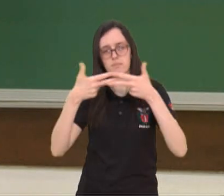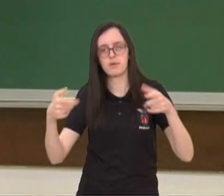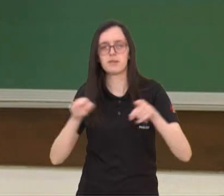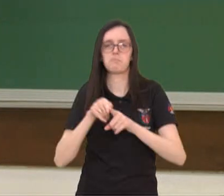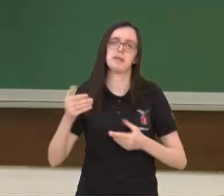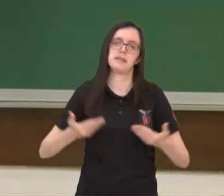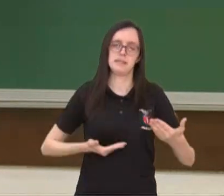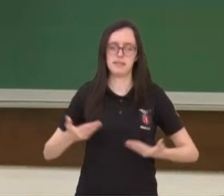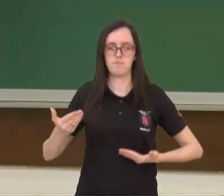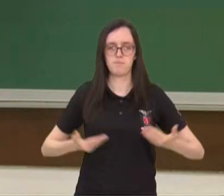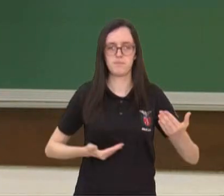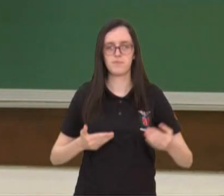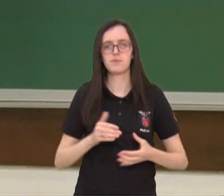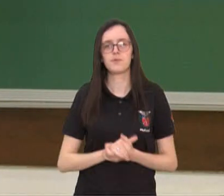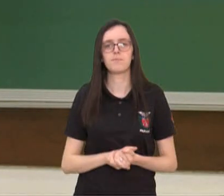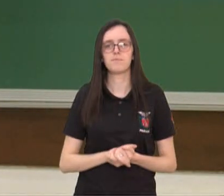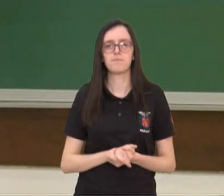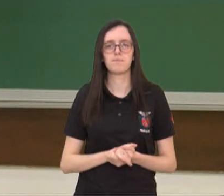serviços também.